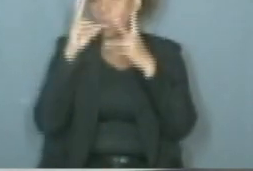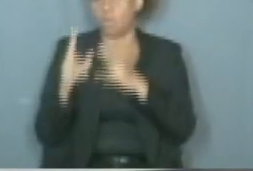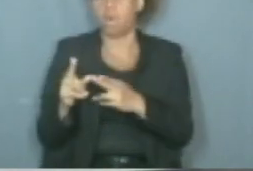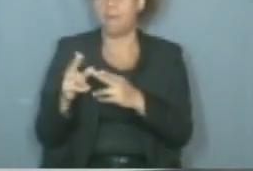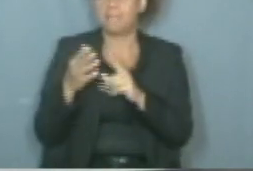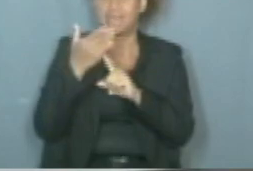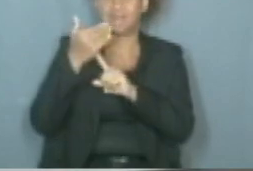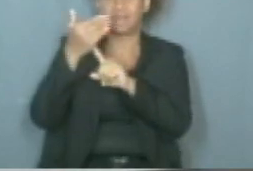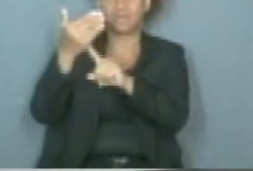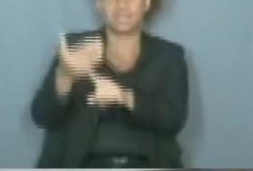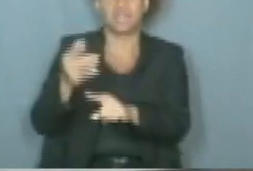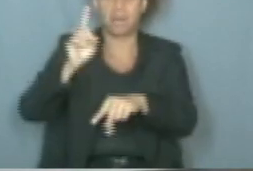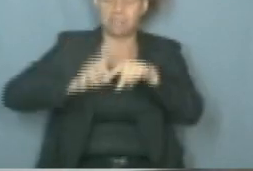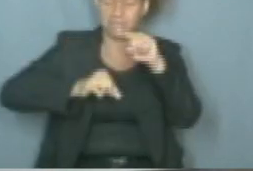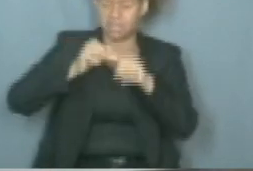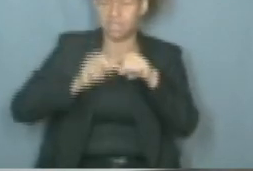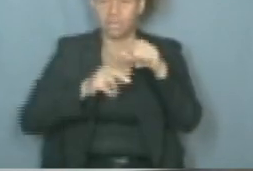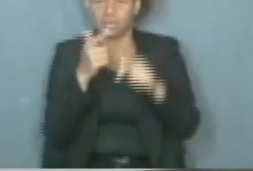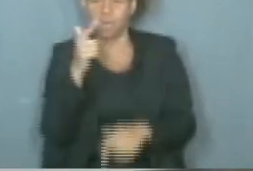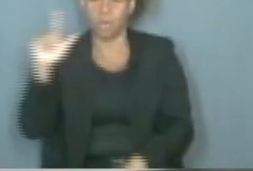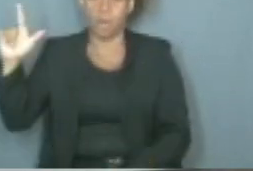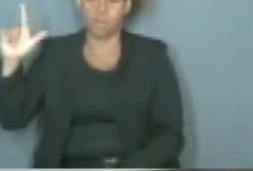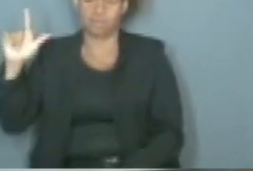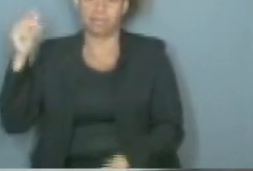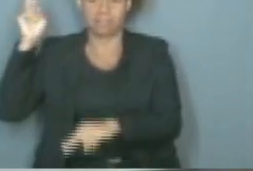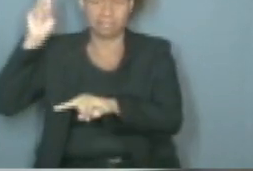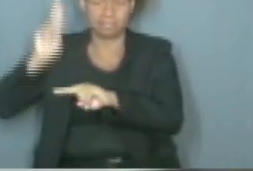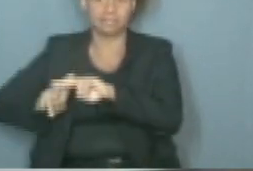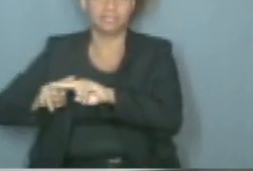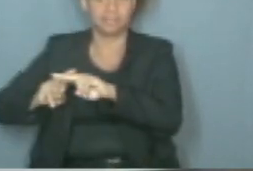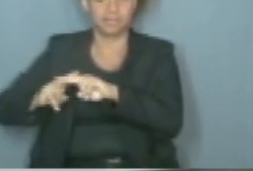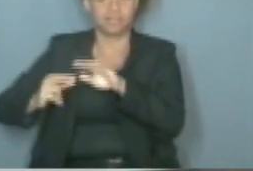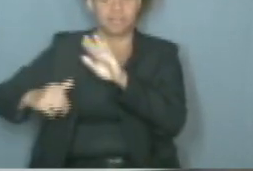que são objeto de outra ação penal.